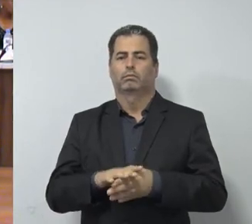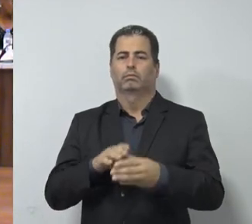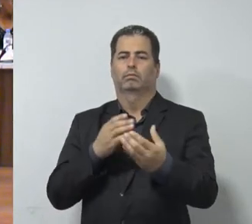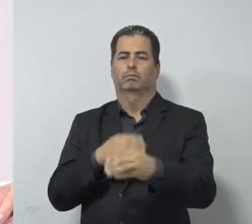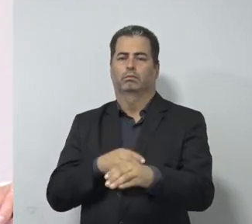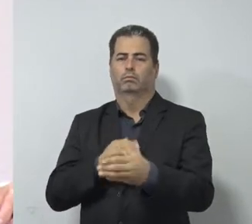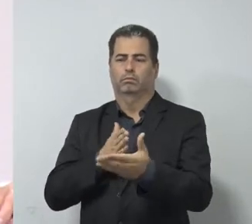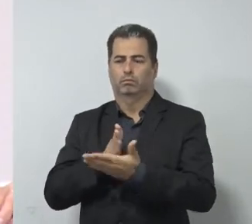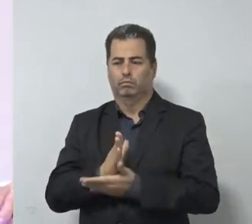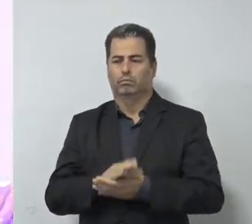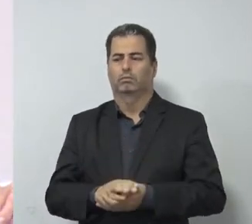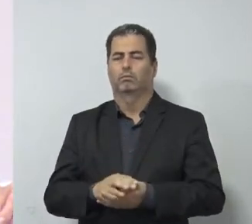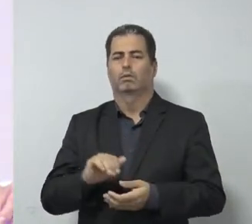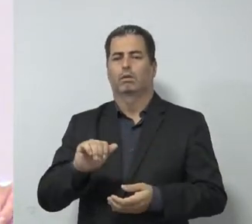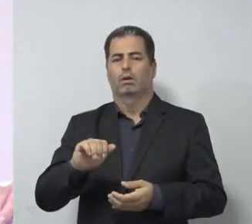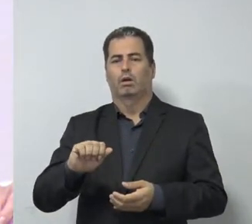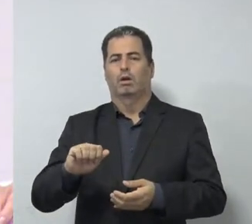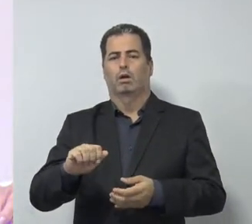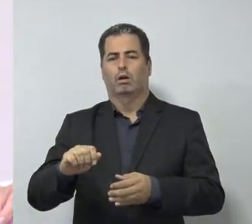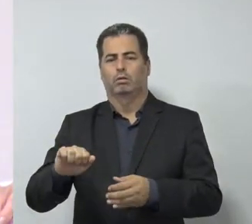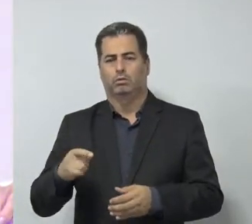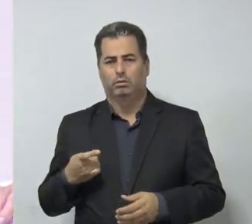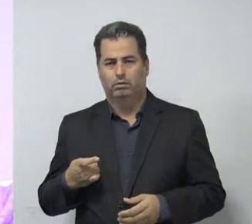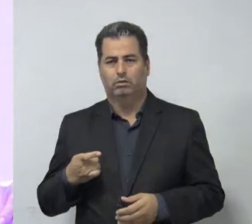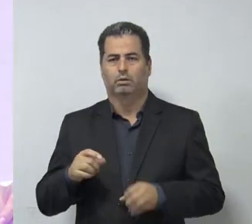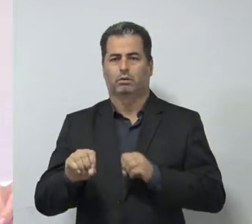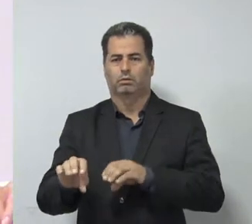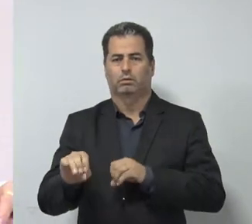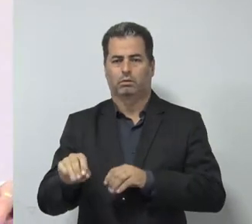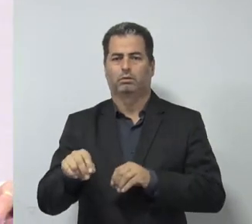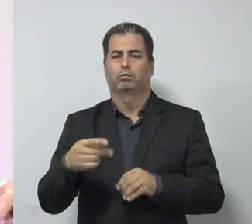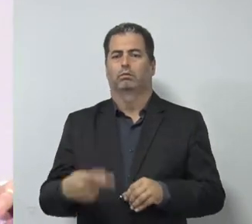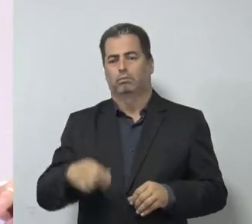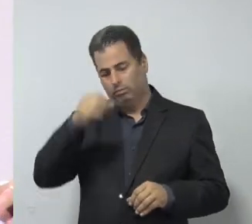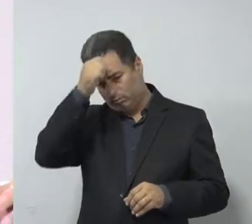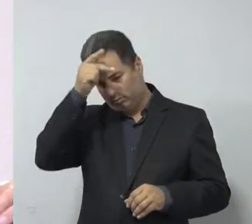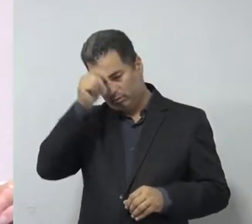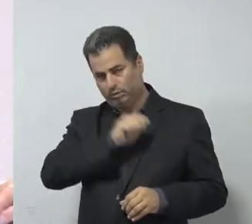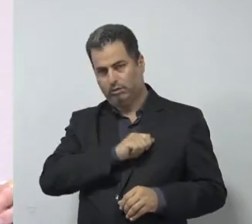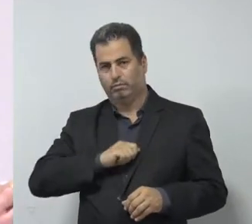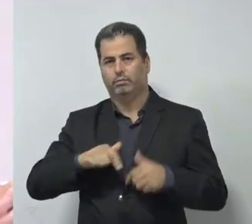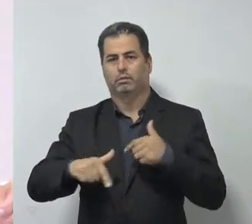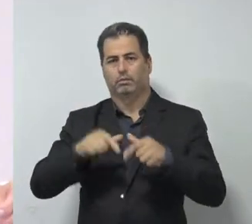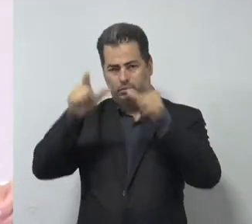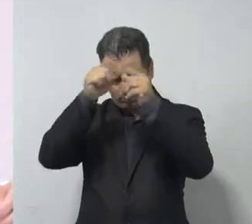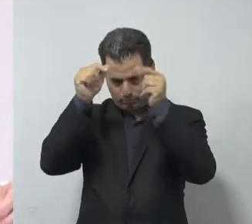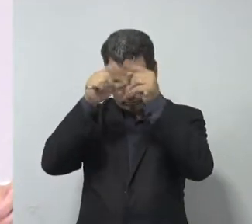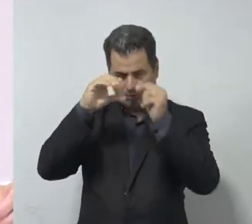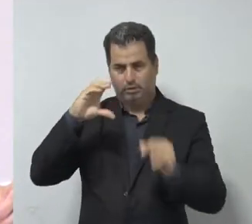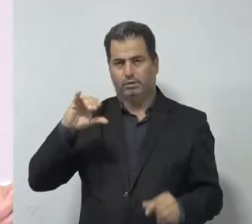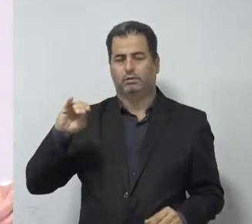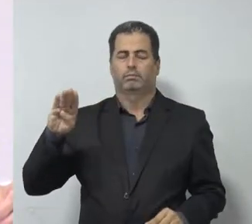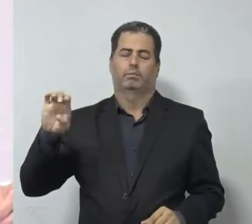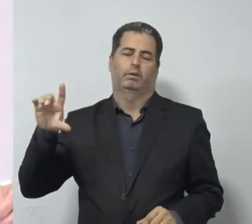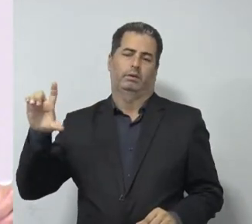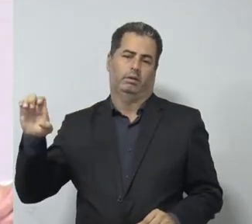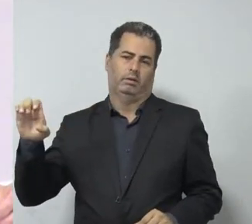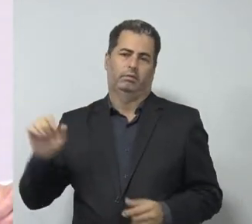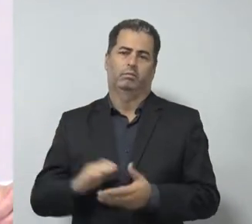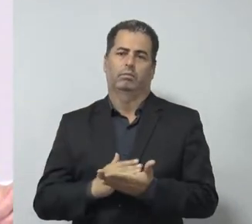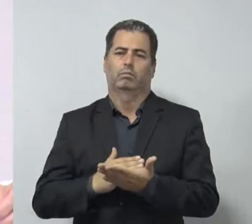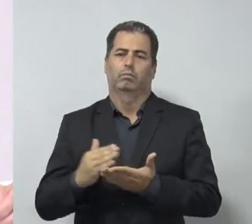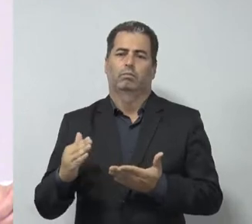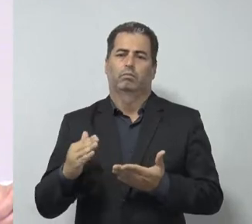Concursada de auxiliar da educação pela Prefeitura de Anápolis, trabalhou no CEMEI Cibele Teodoro Teles. Começou sua